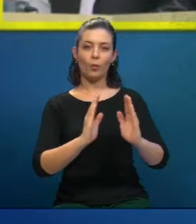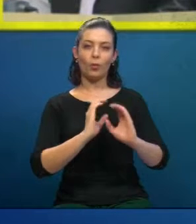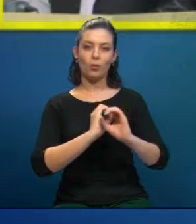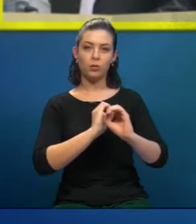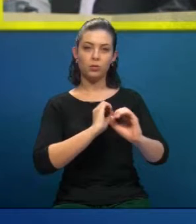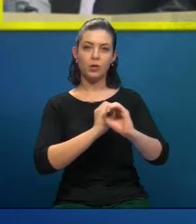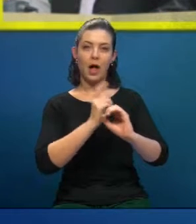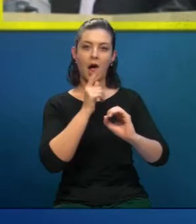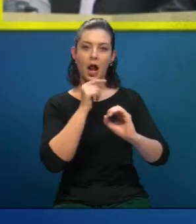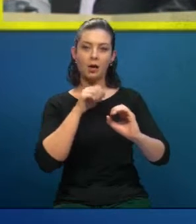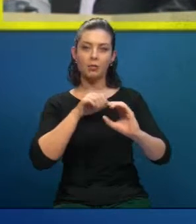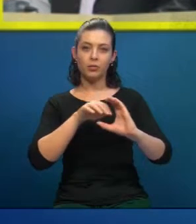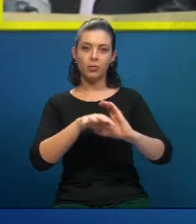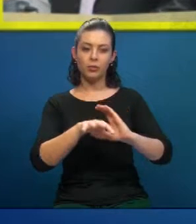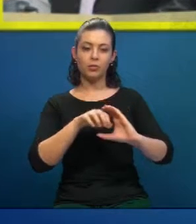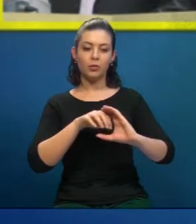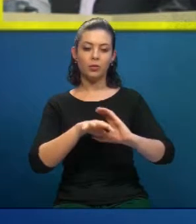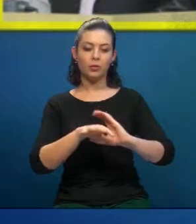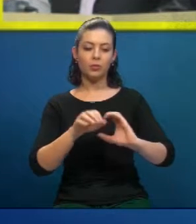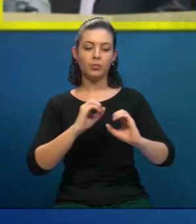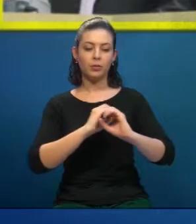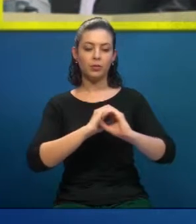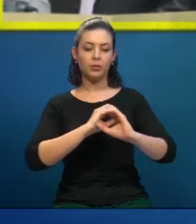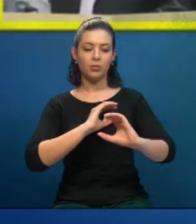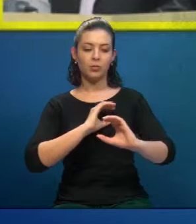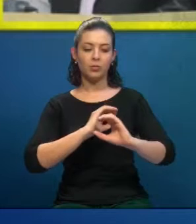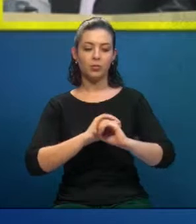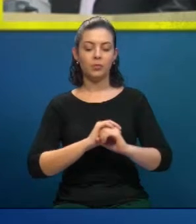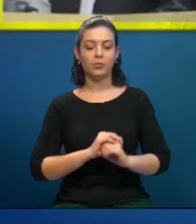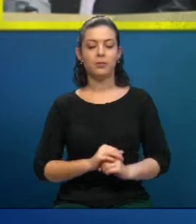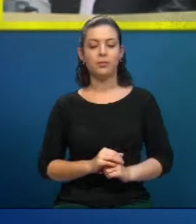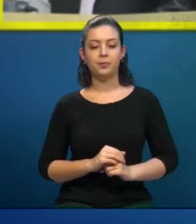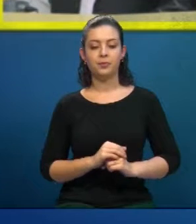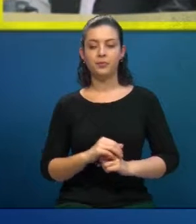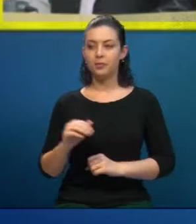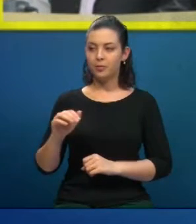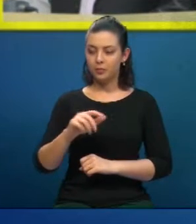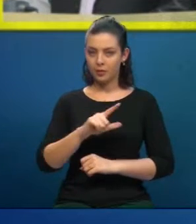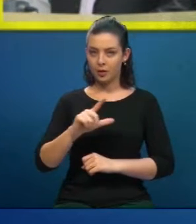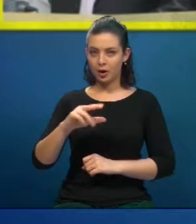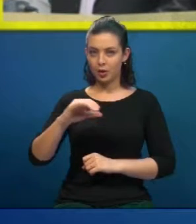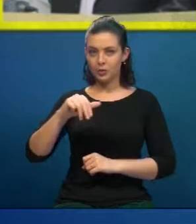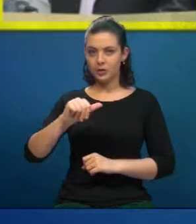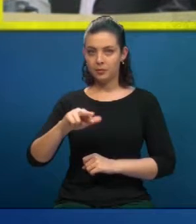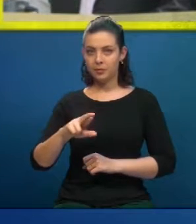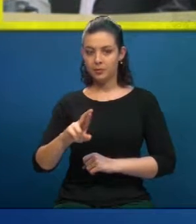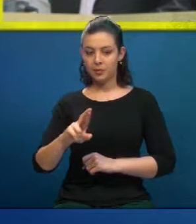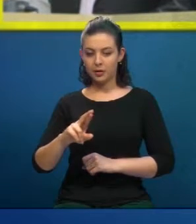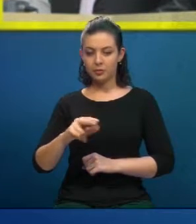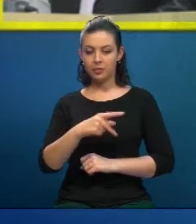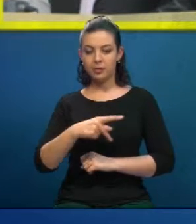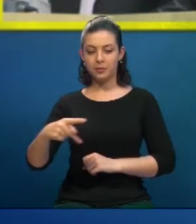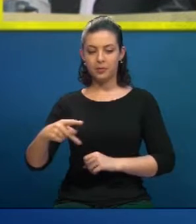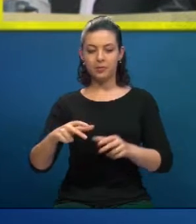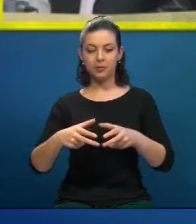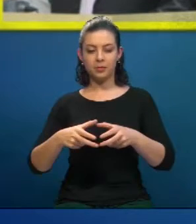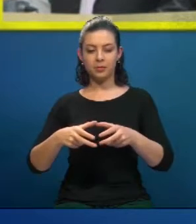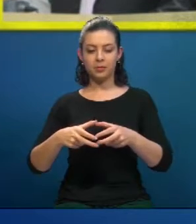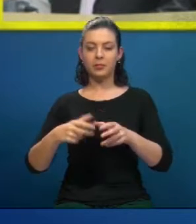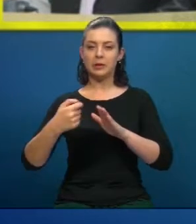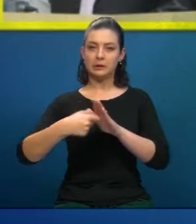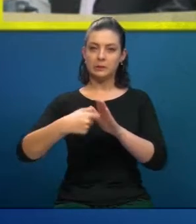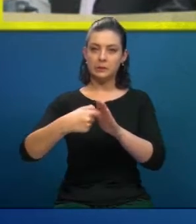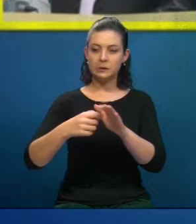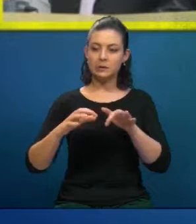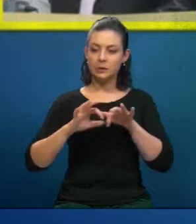pluviais ali lucimar presidente desta casa também conhece uma lutadora